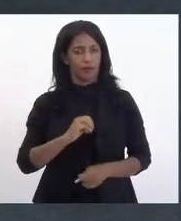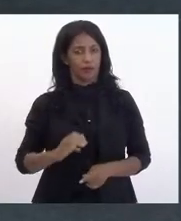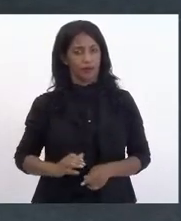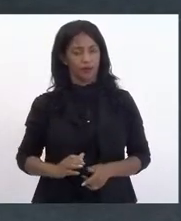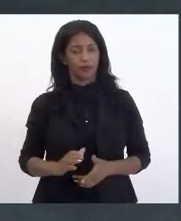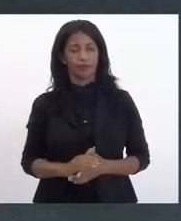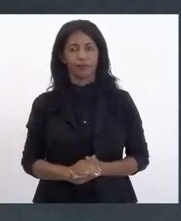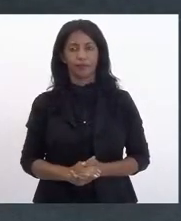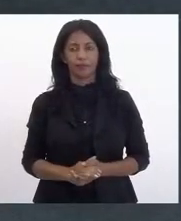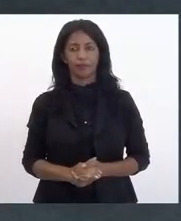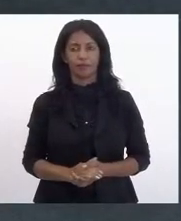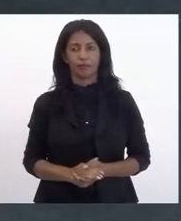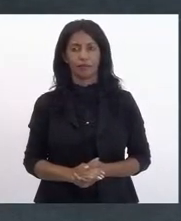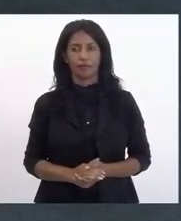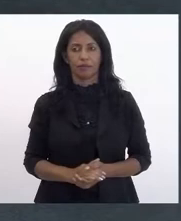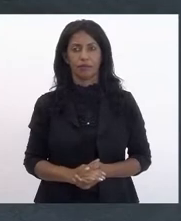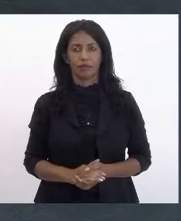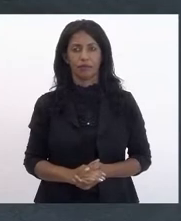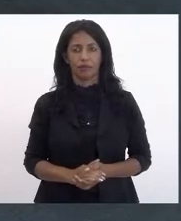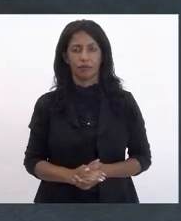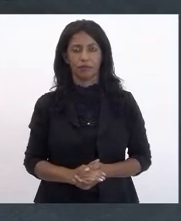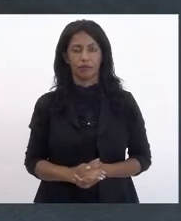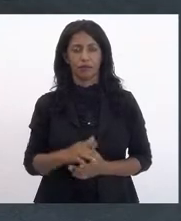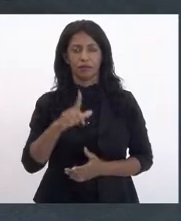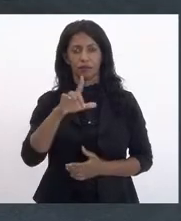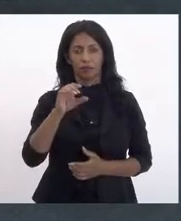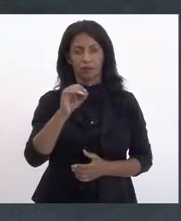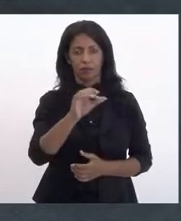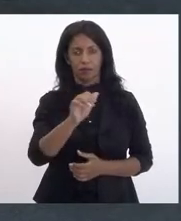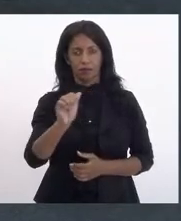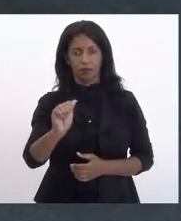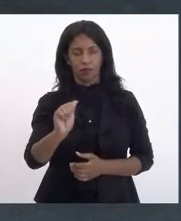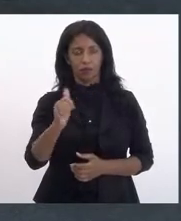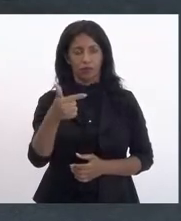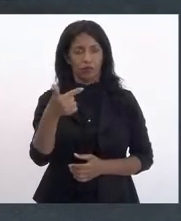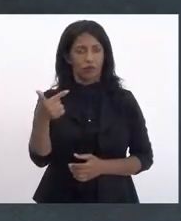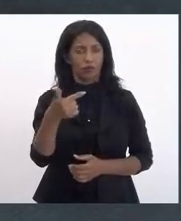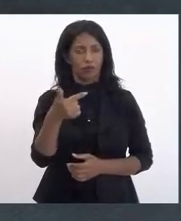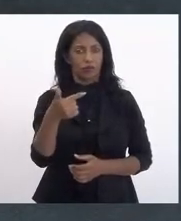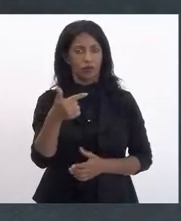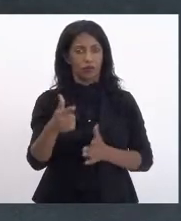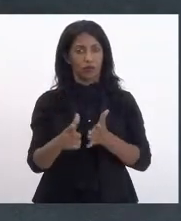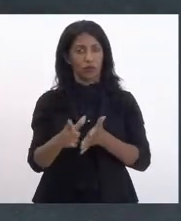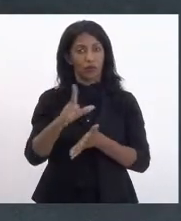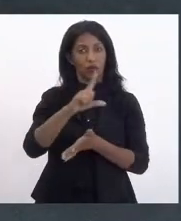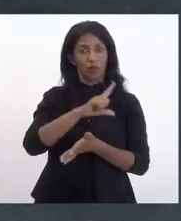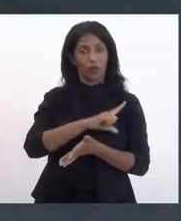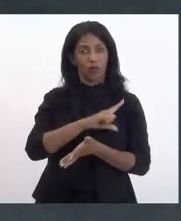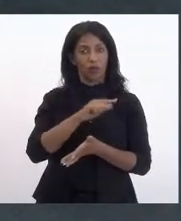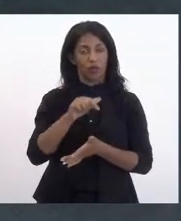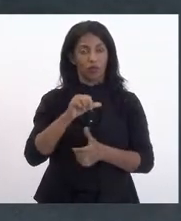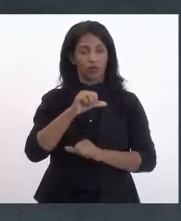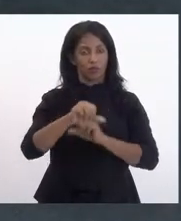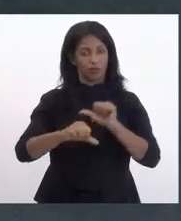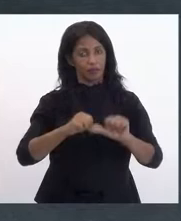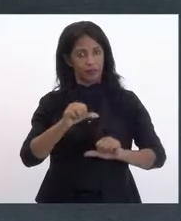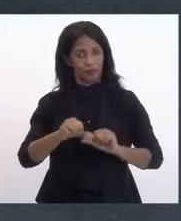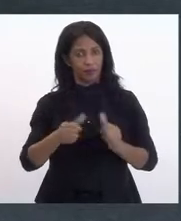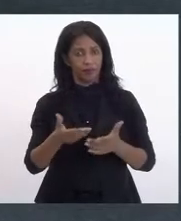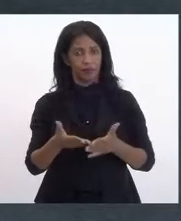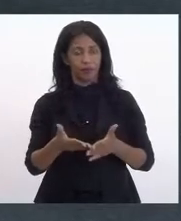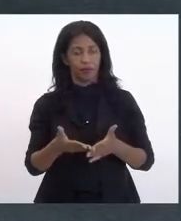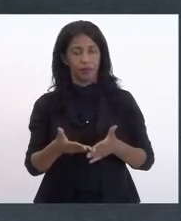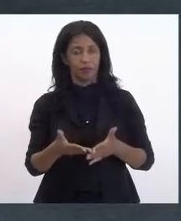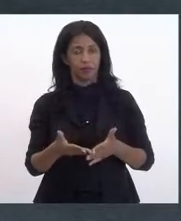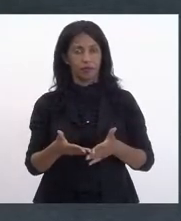Siciliano, que a LOA de 22 chegou antes dessas modificações.